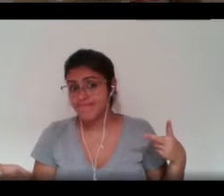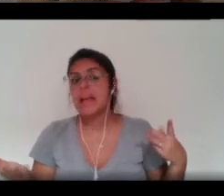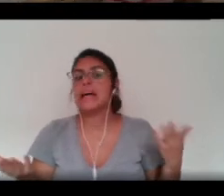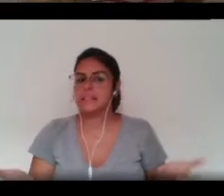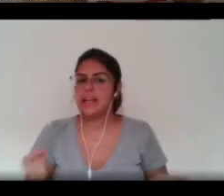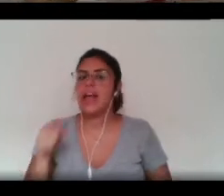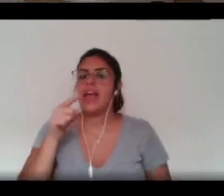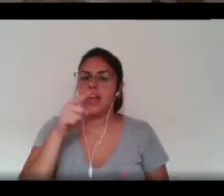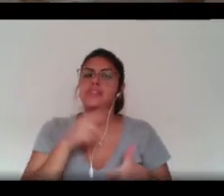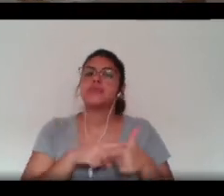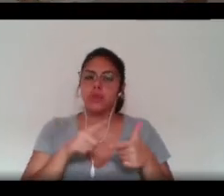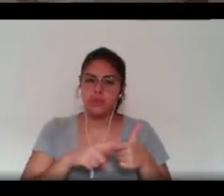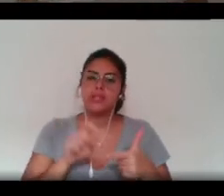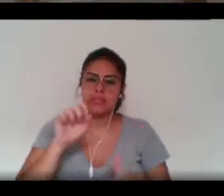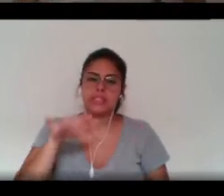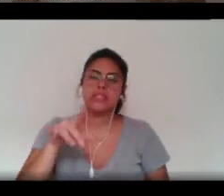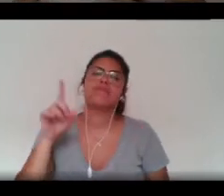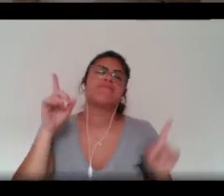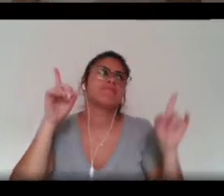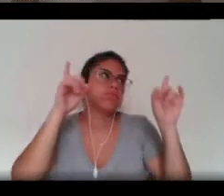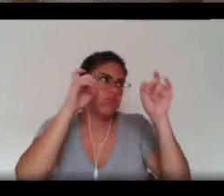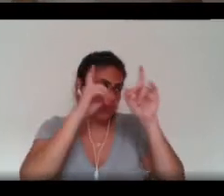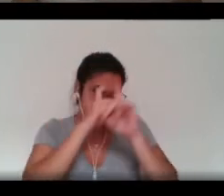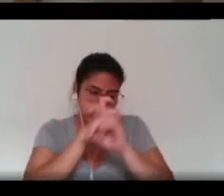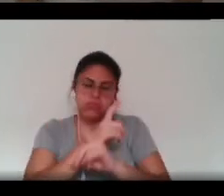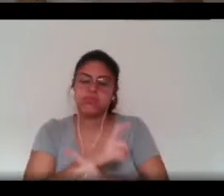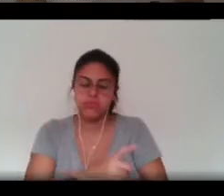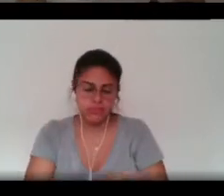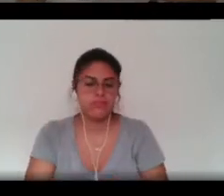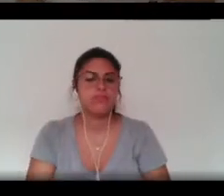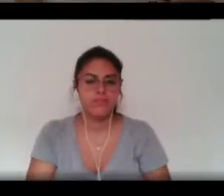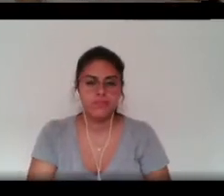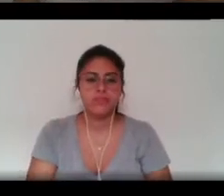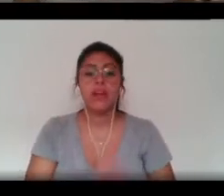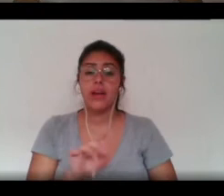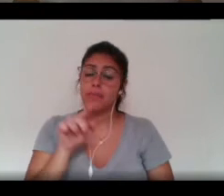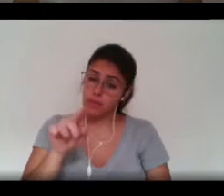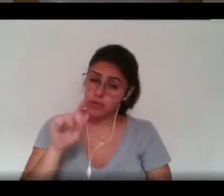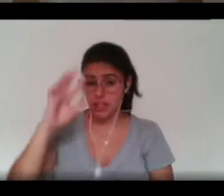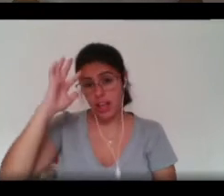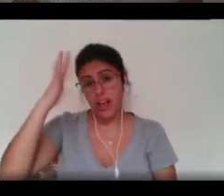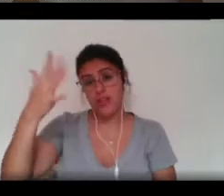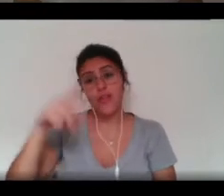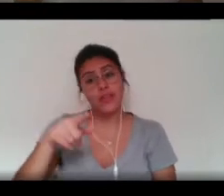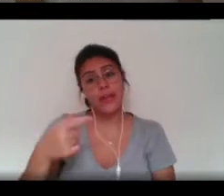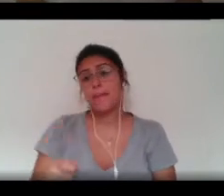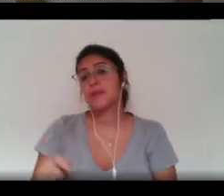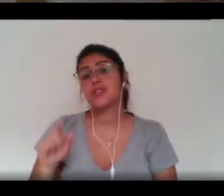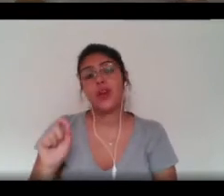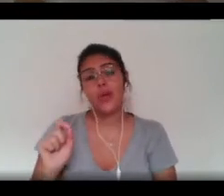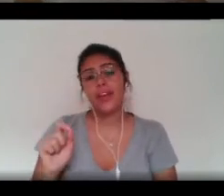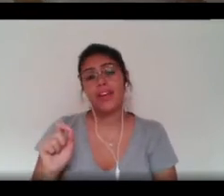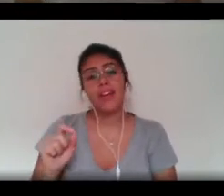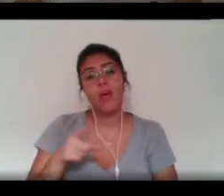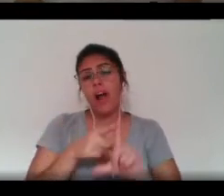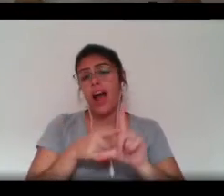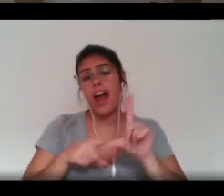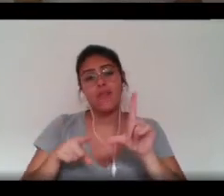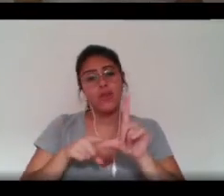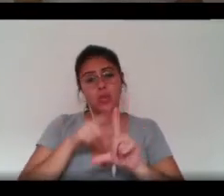Esse problema ele é muito difícil, na minha opinião, né? E para você resolver ele, o que você tem que fazer é um